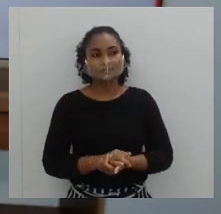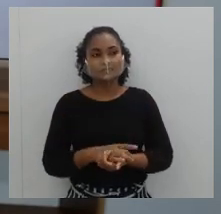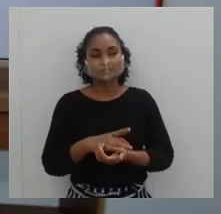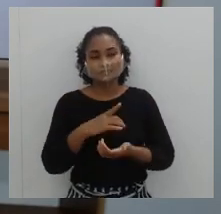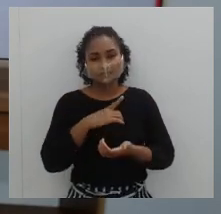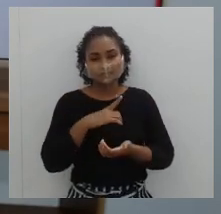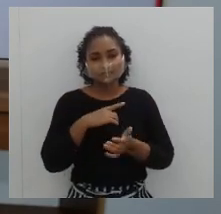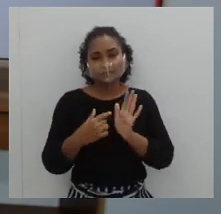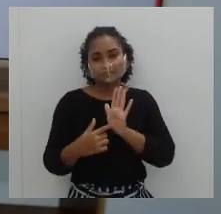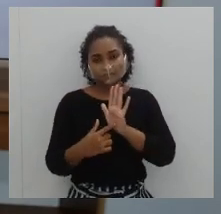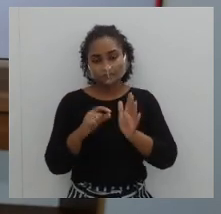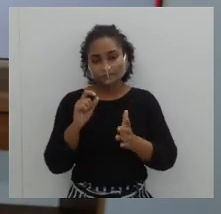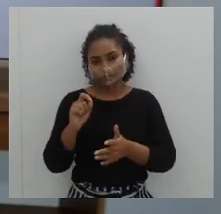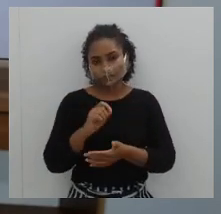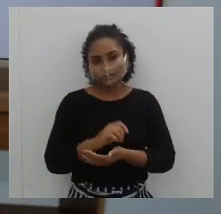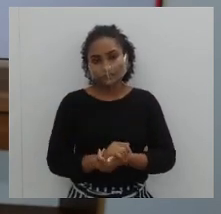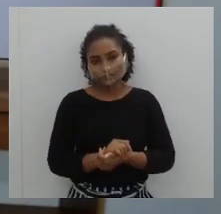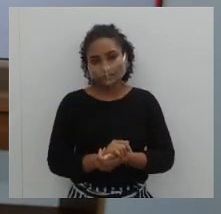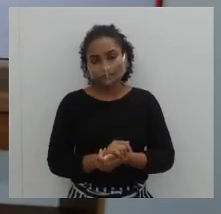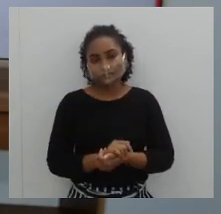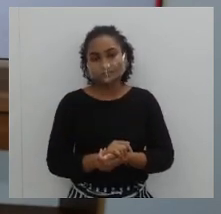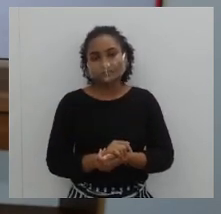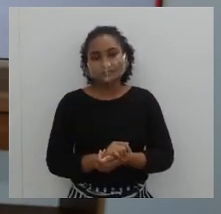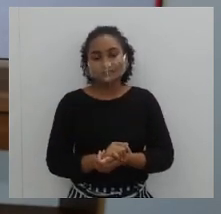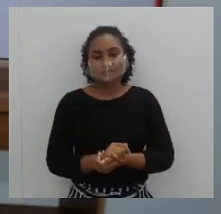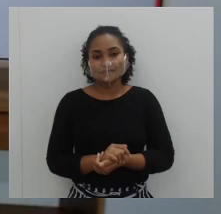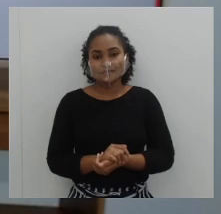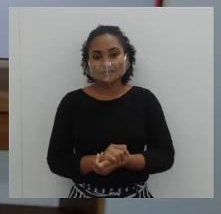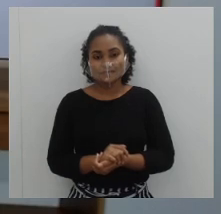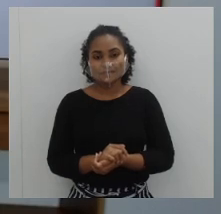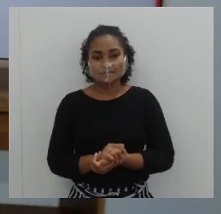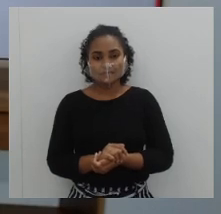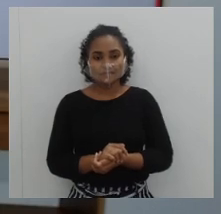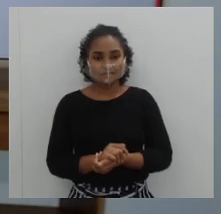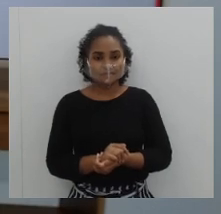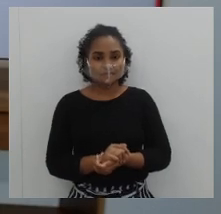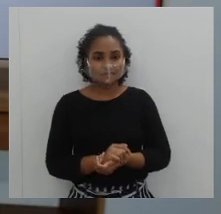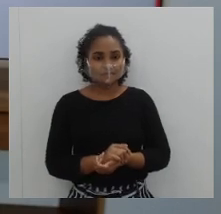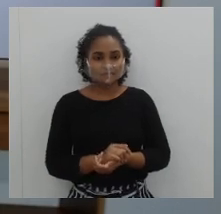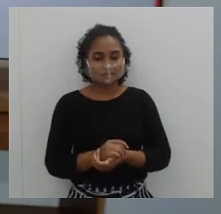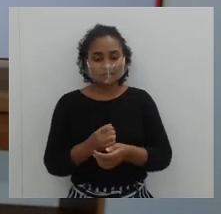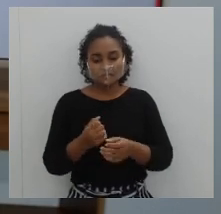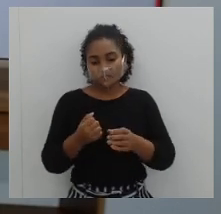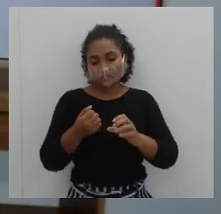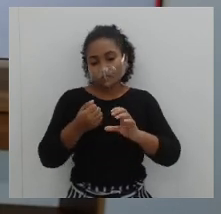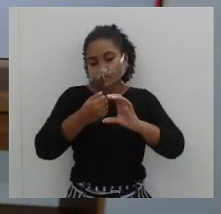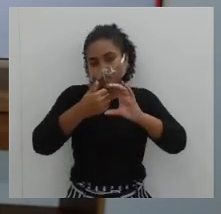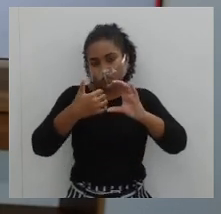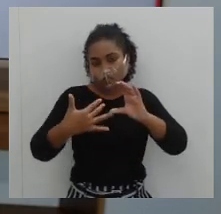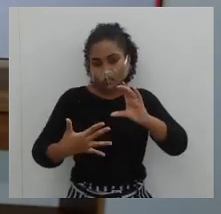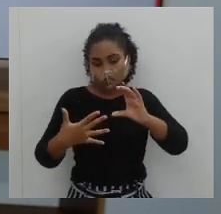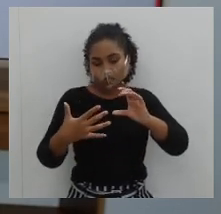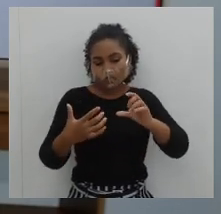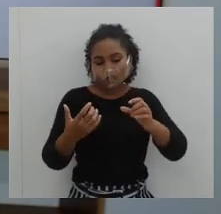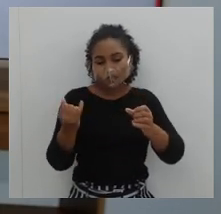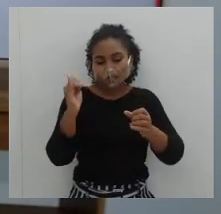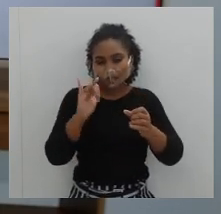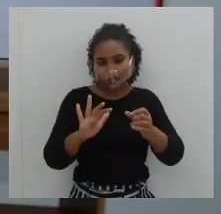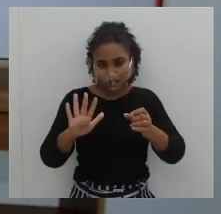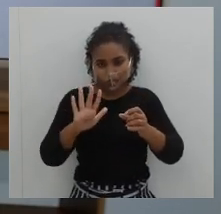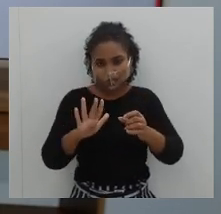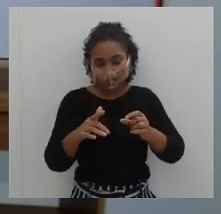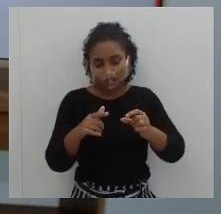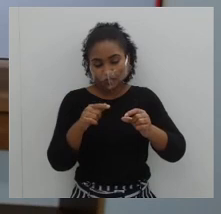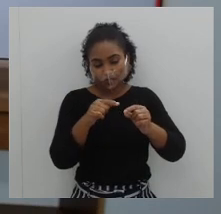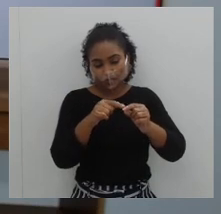gente pode destacar as faces, que são essas regiões planas, os vértices,